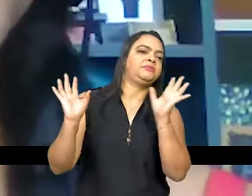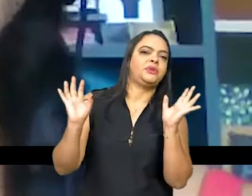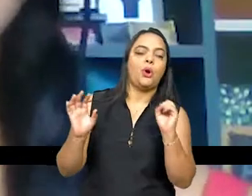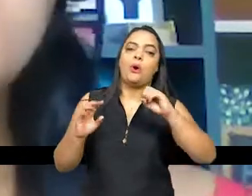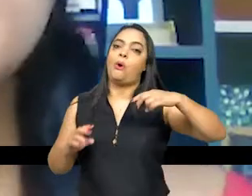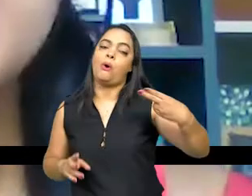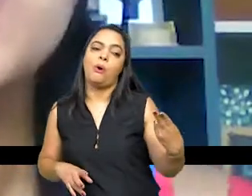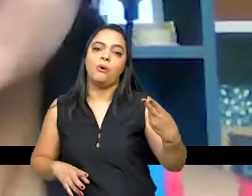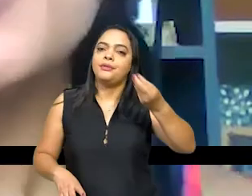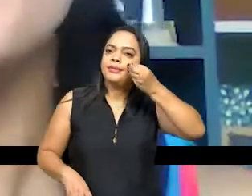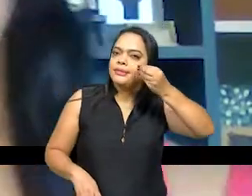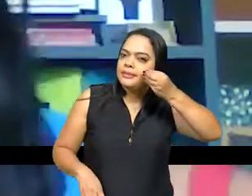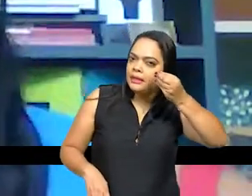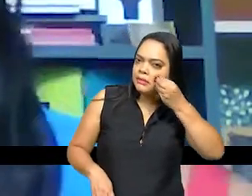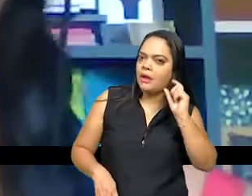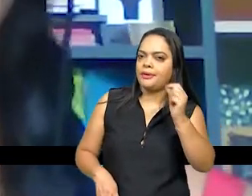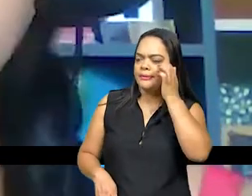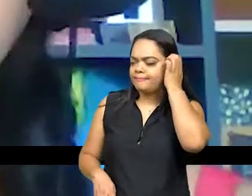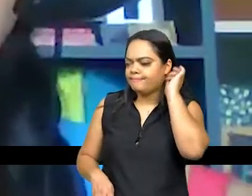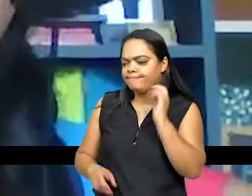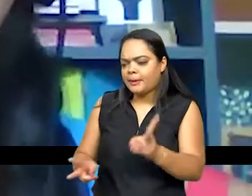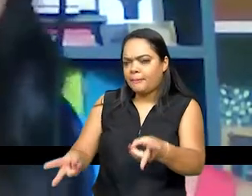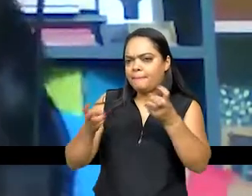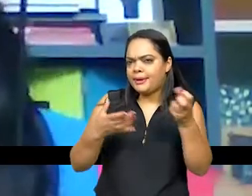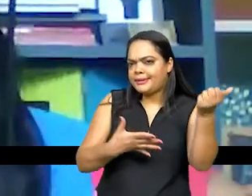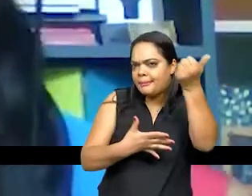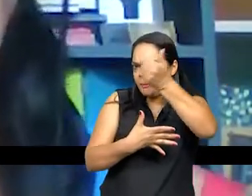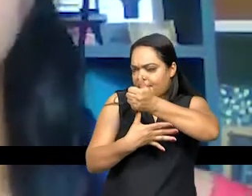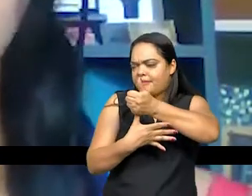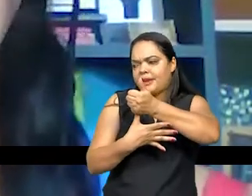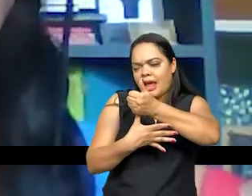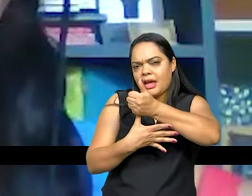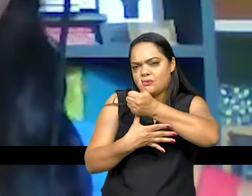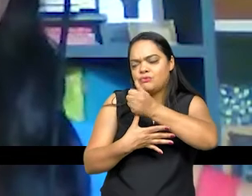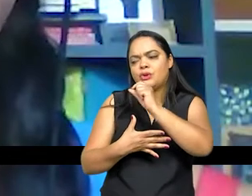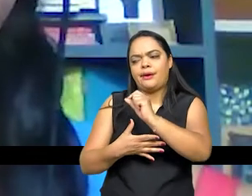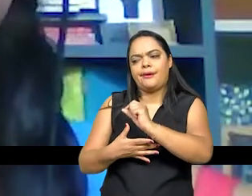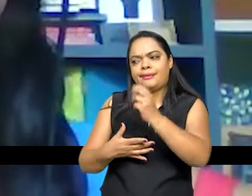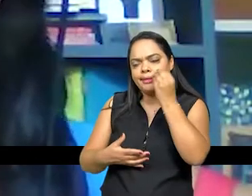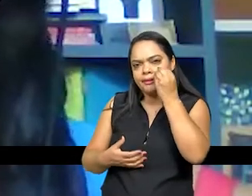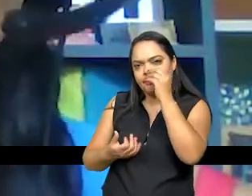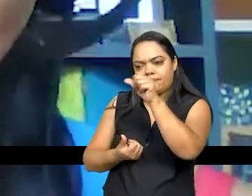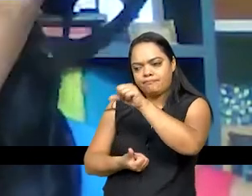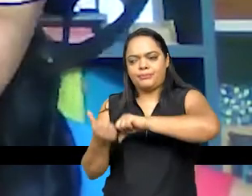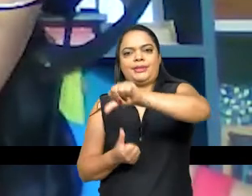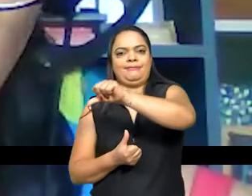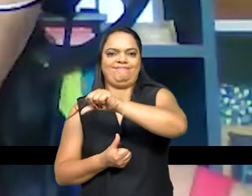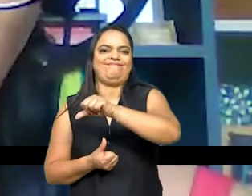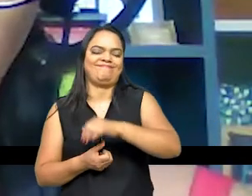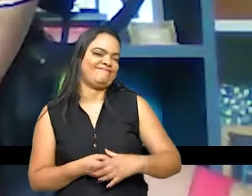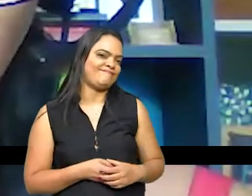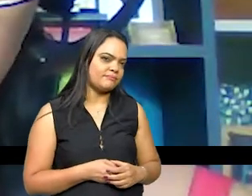ou agir a partir de ter percebido seus privilégios e as desvantagens. Então, assim, para mim,